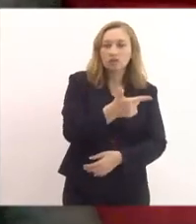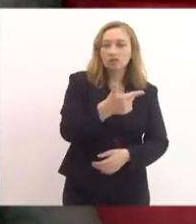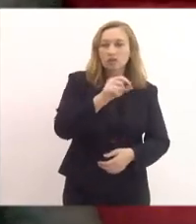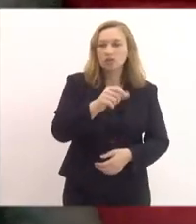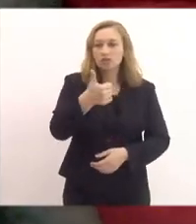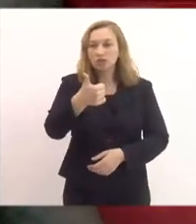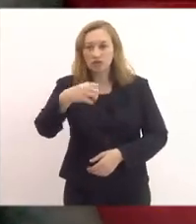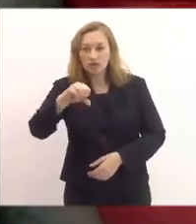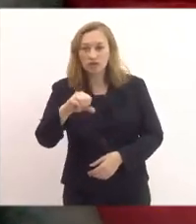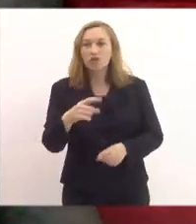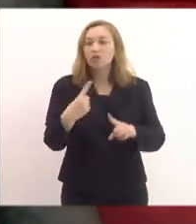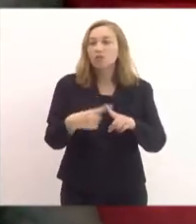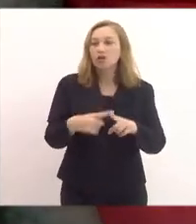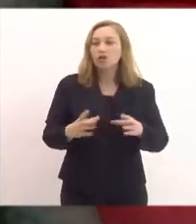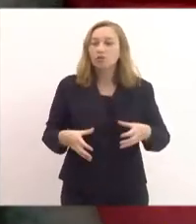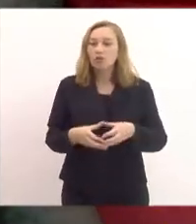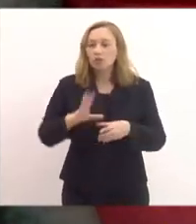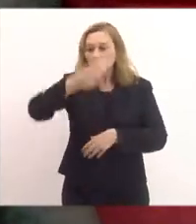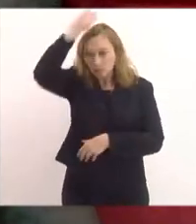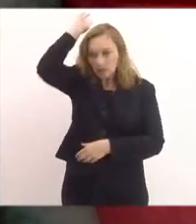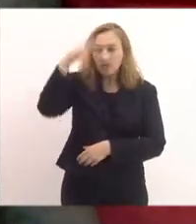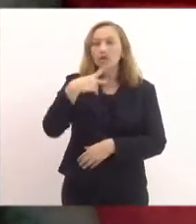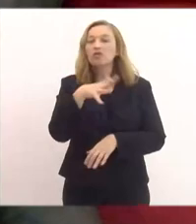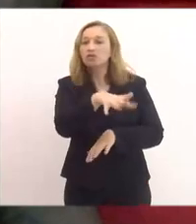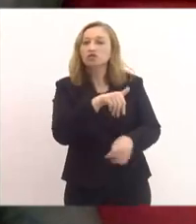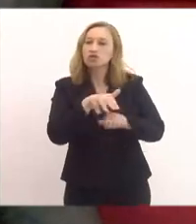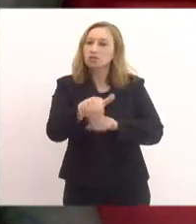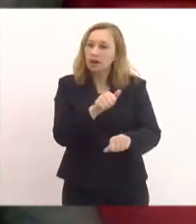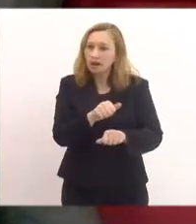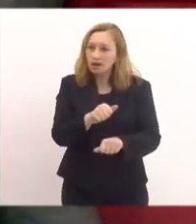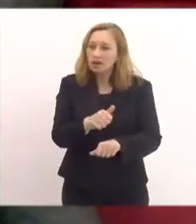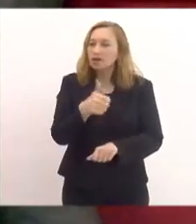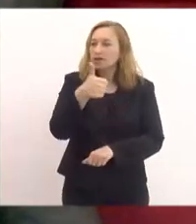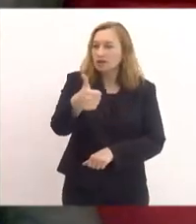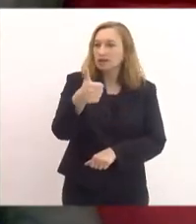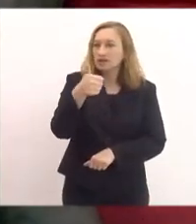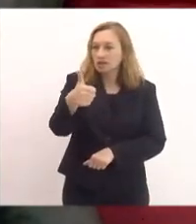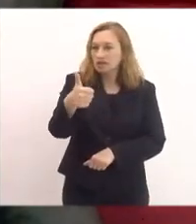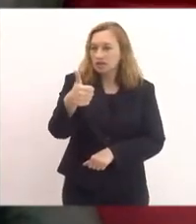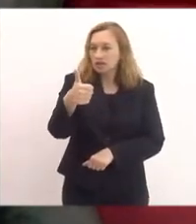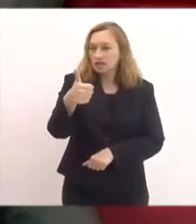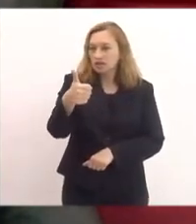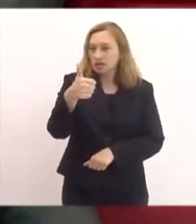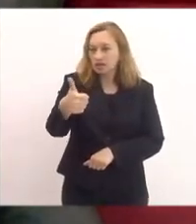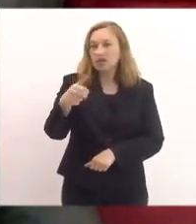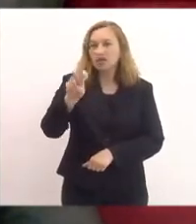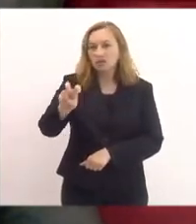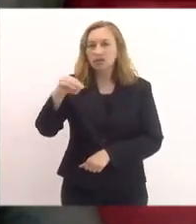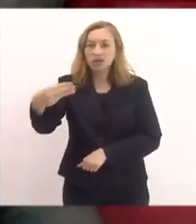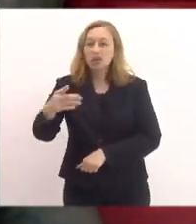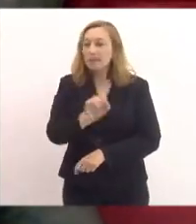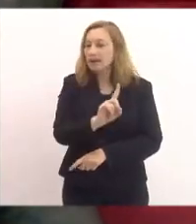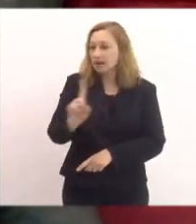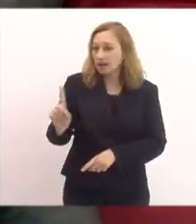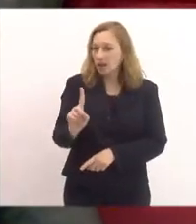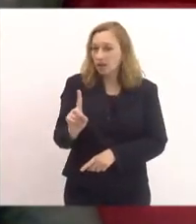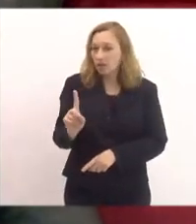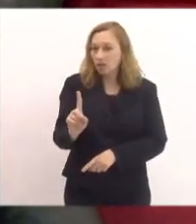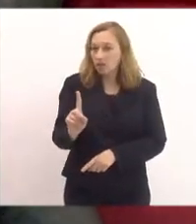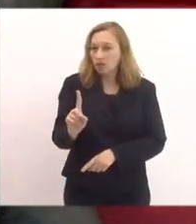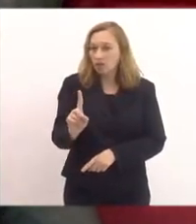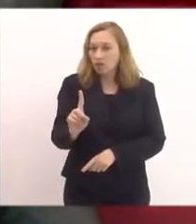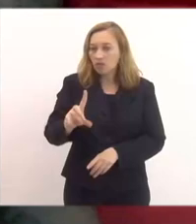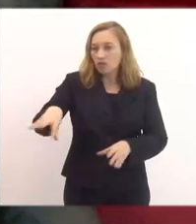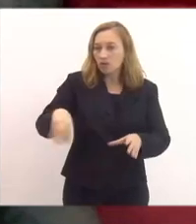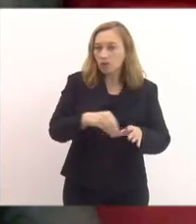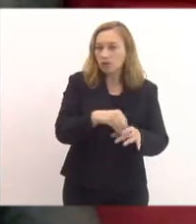Corpo de Bombeiros colocou dessa forma. Falou, olha, eu vou chamar os 153, mas não foi preenchida essas 28 vagas porque